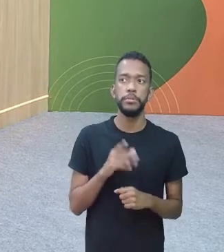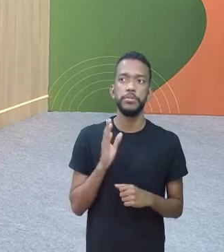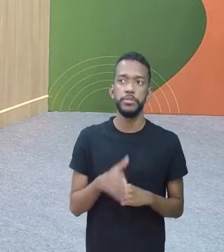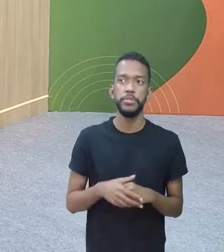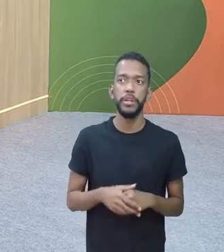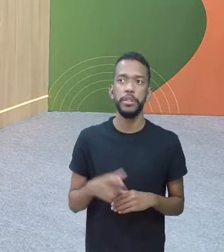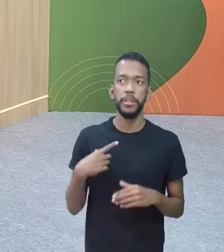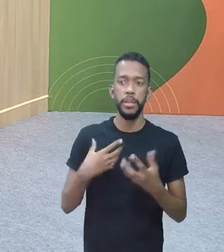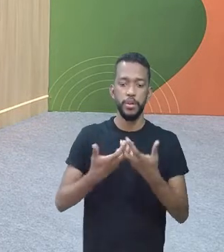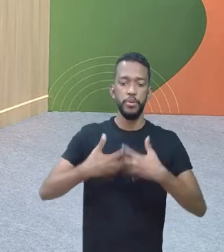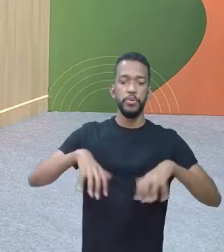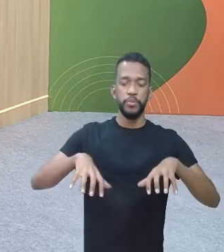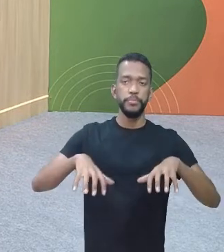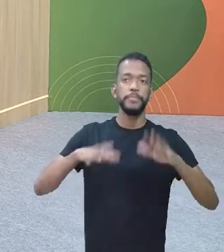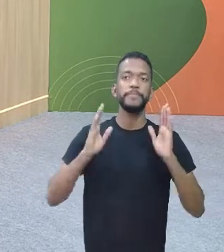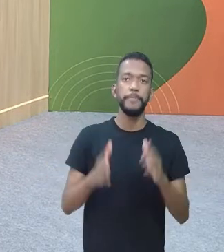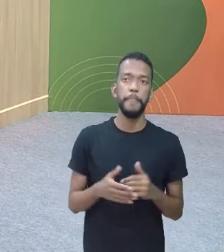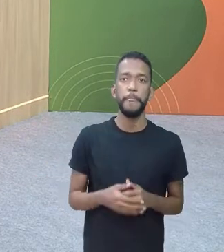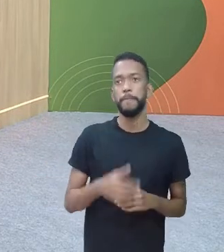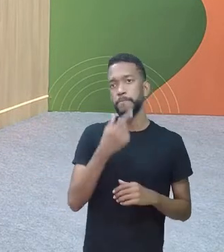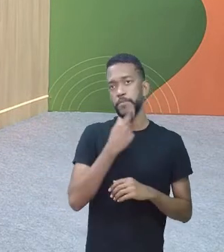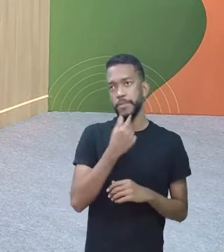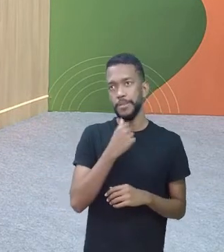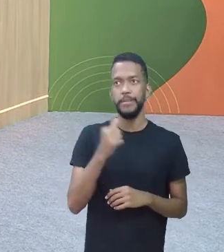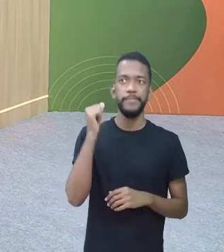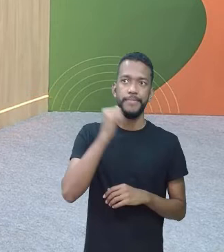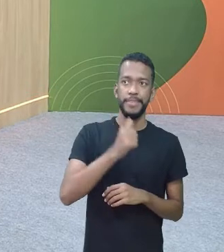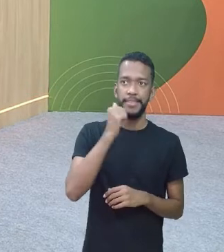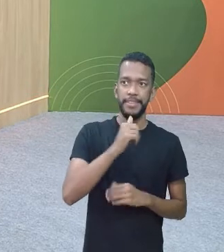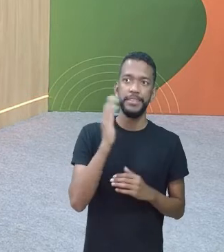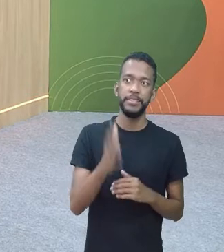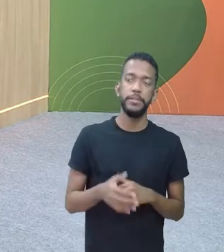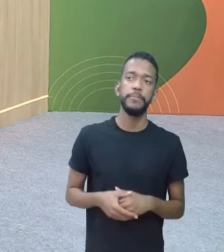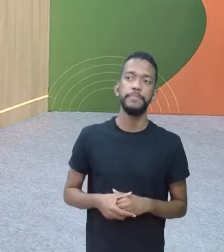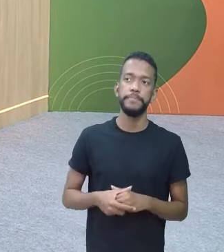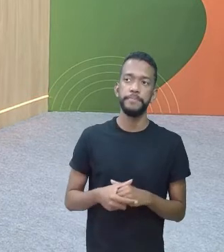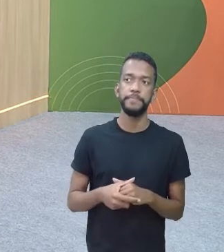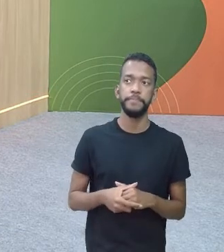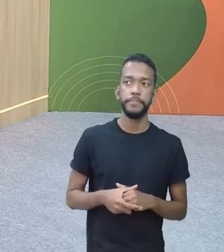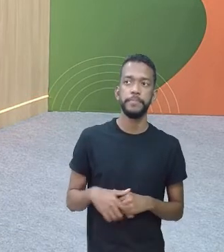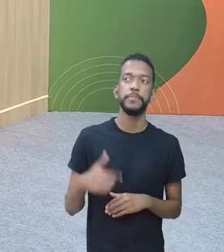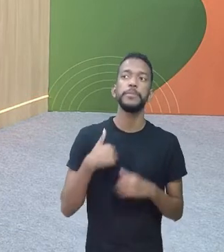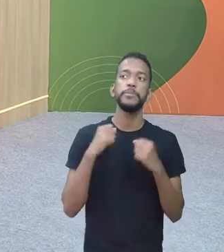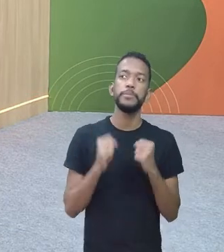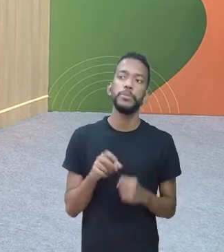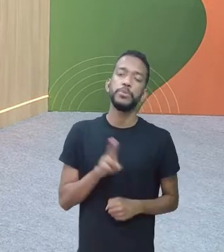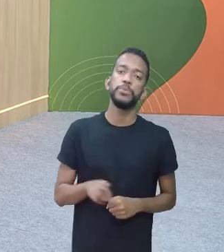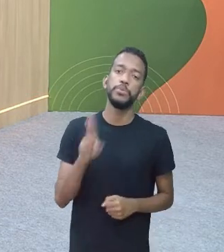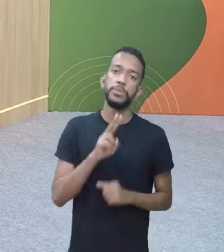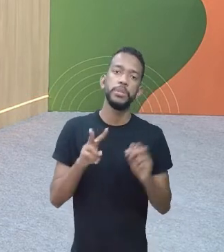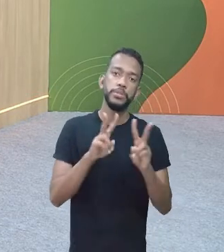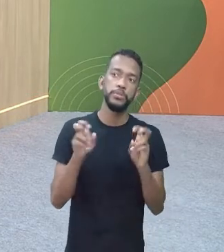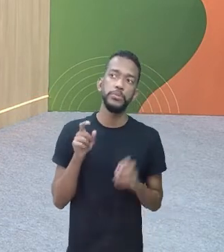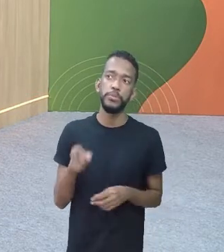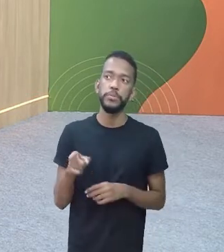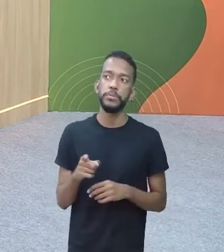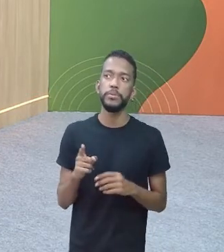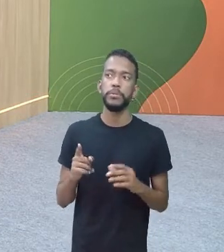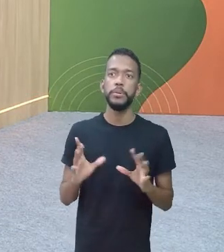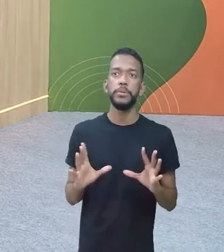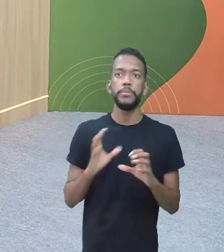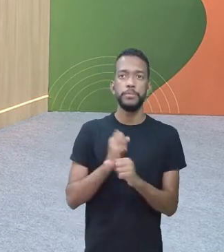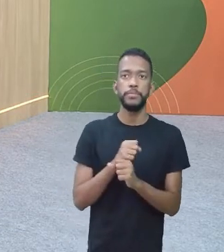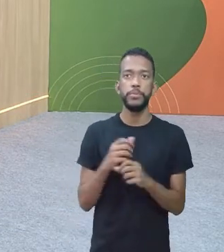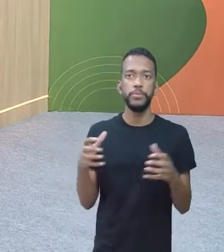deu grupos separados, né? Meninos e meninas. Então, quer dizer que eu posso utilizar essa noção juntando